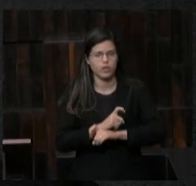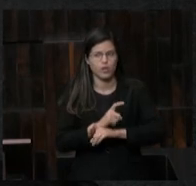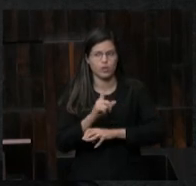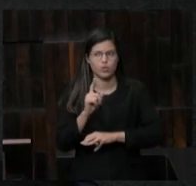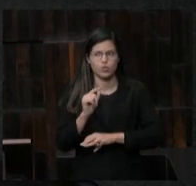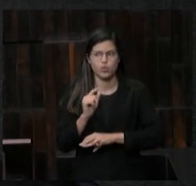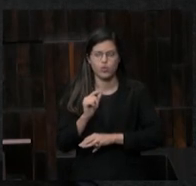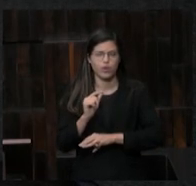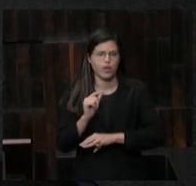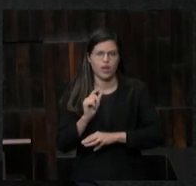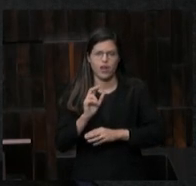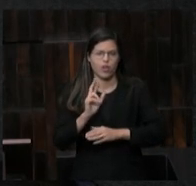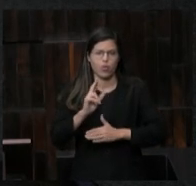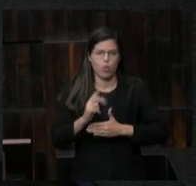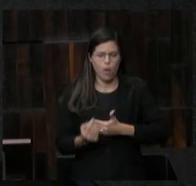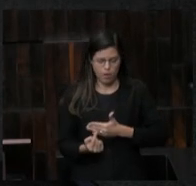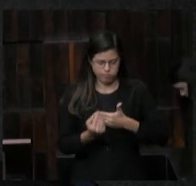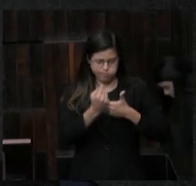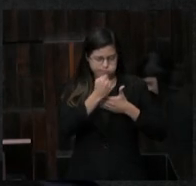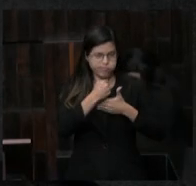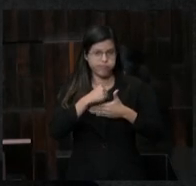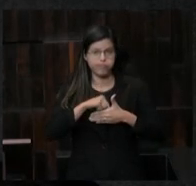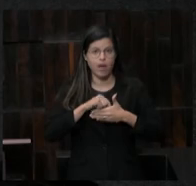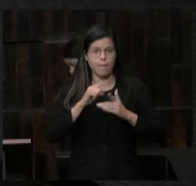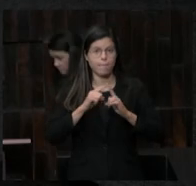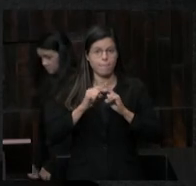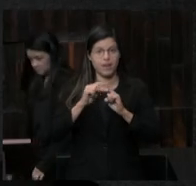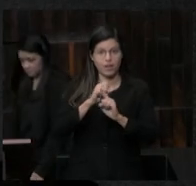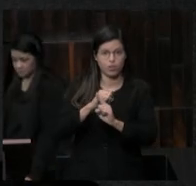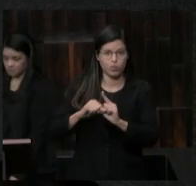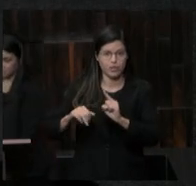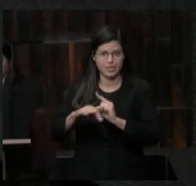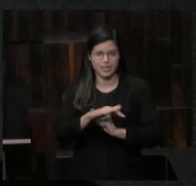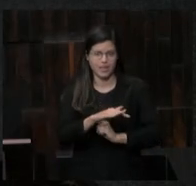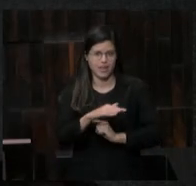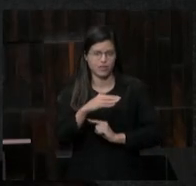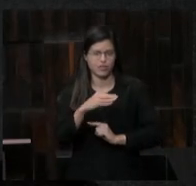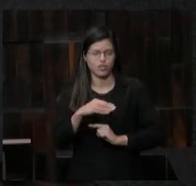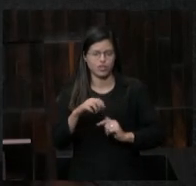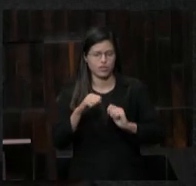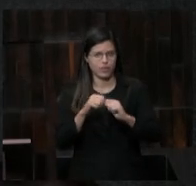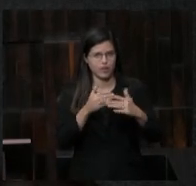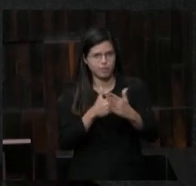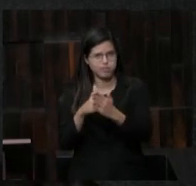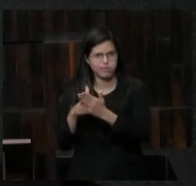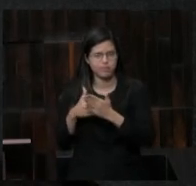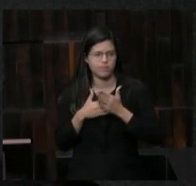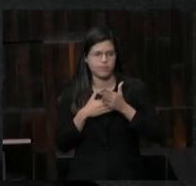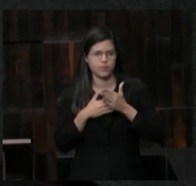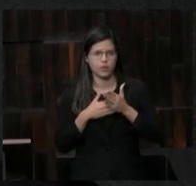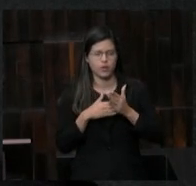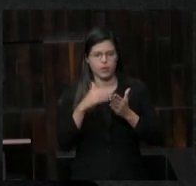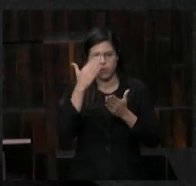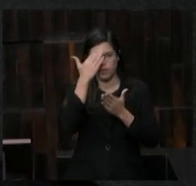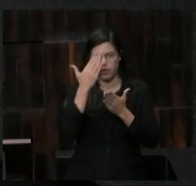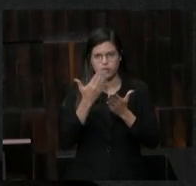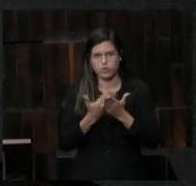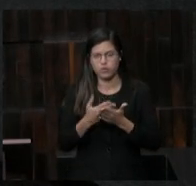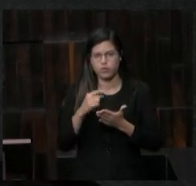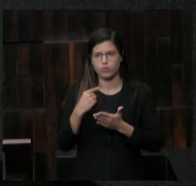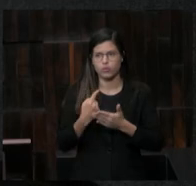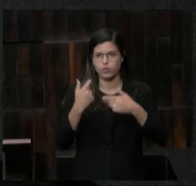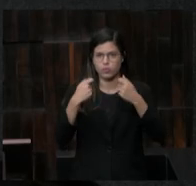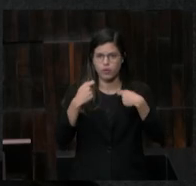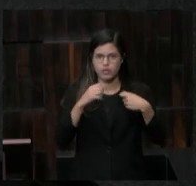não está dentro da gente, e sim na sociedade, né? Eu acredito que nós precisamos